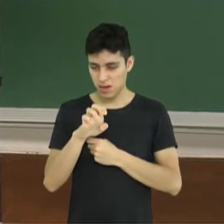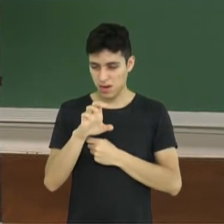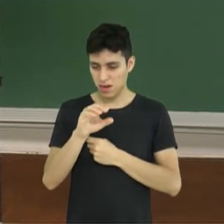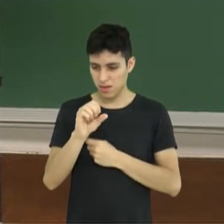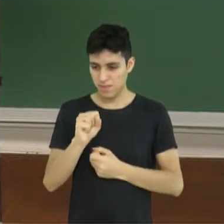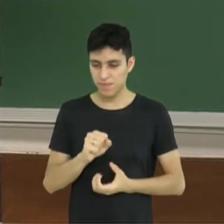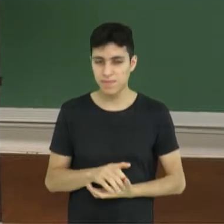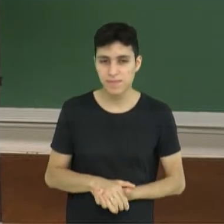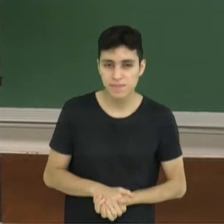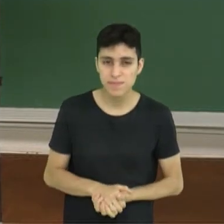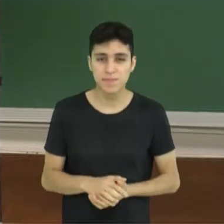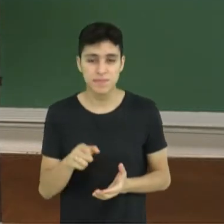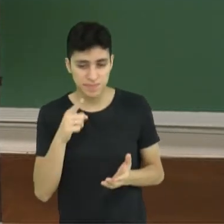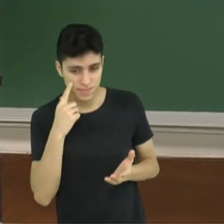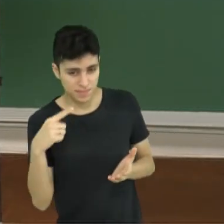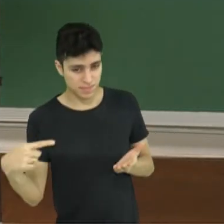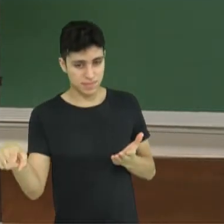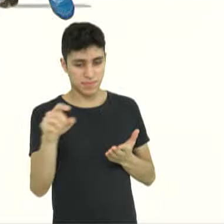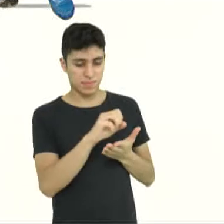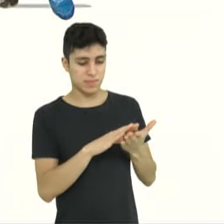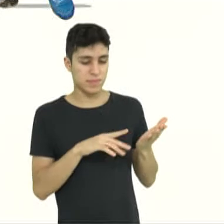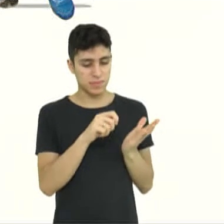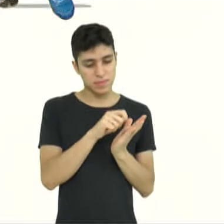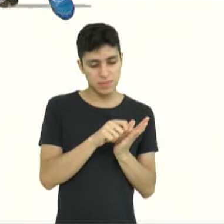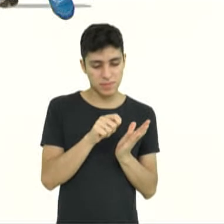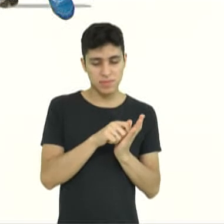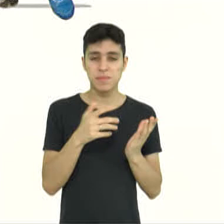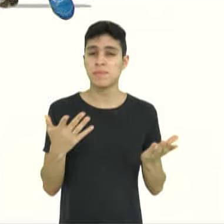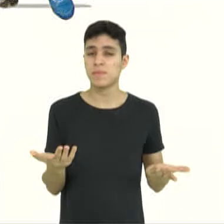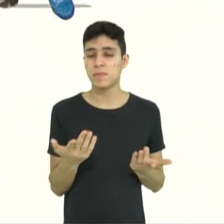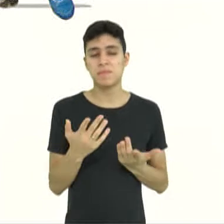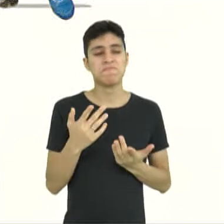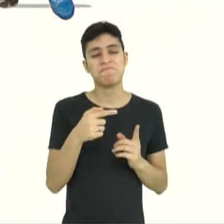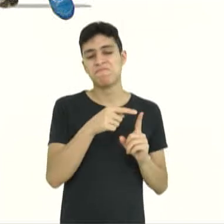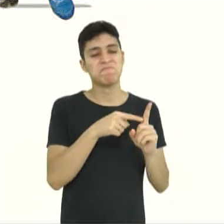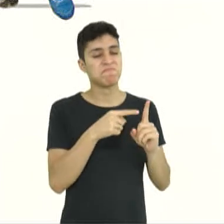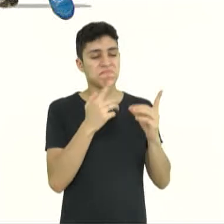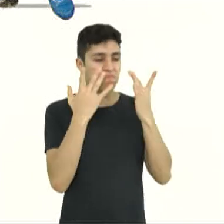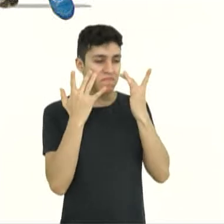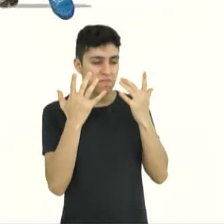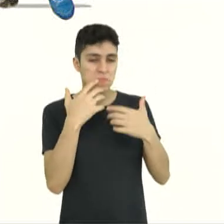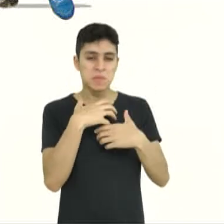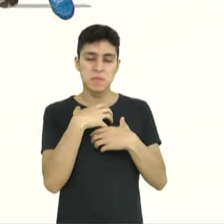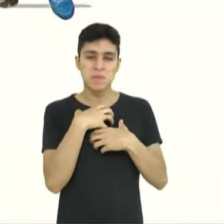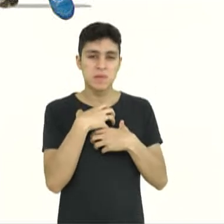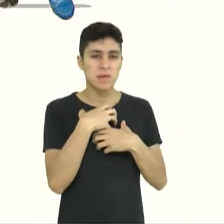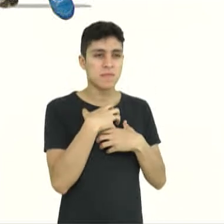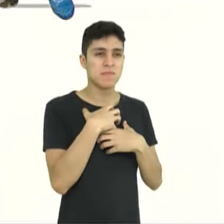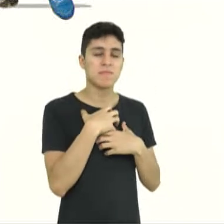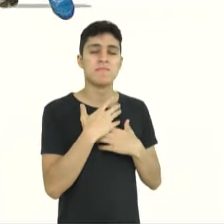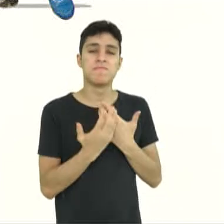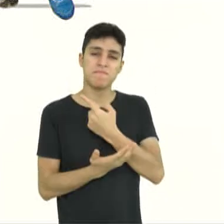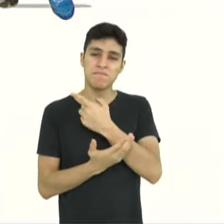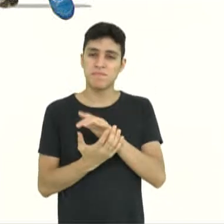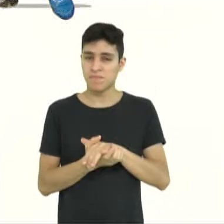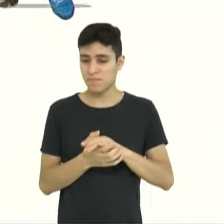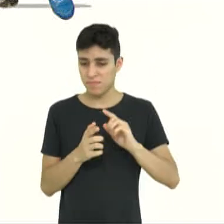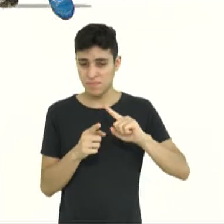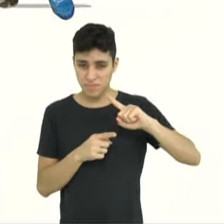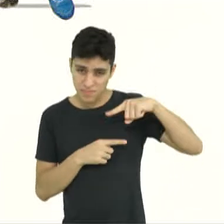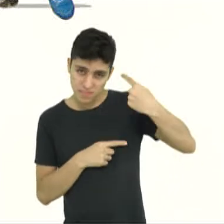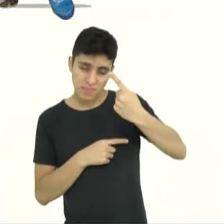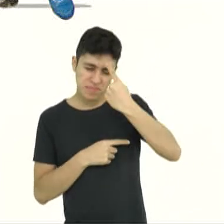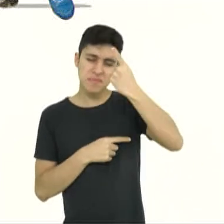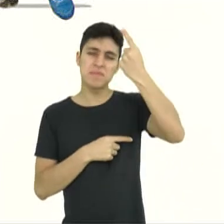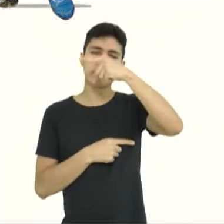Então vamos lá. Último exercício. Escreva sobre um dos tipos do teatro de formas animadas. Depois